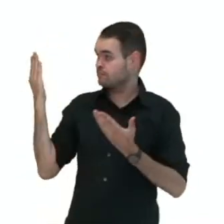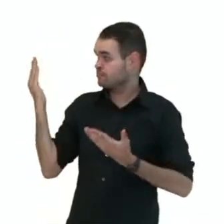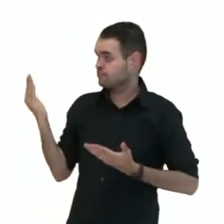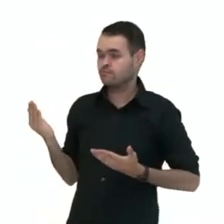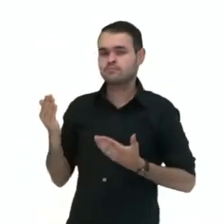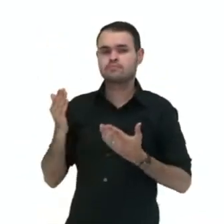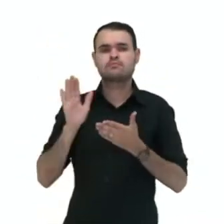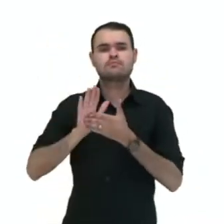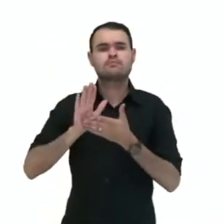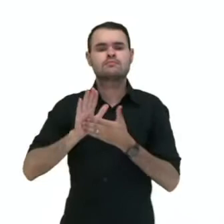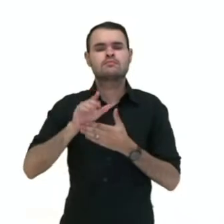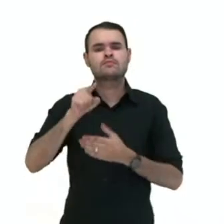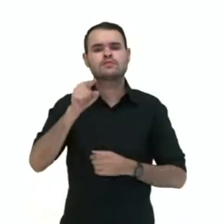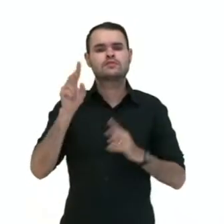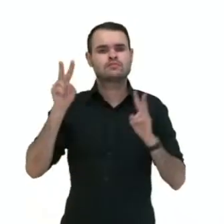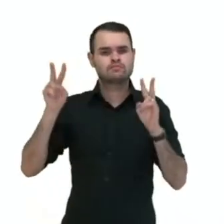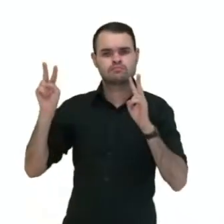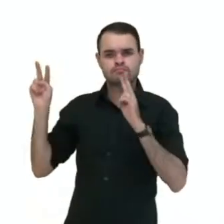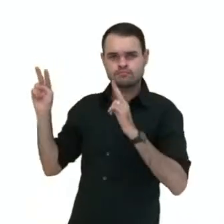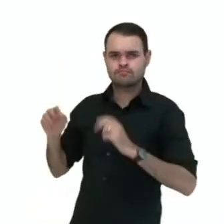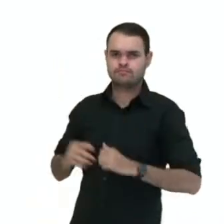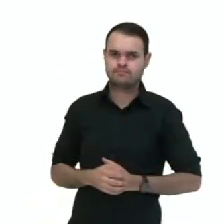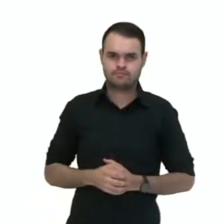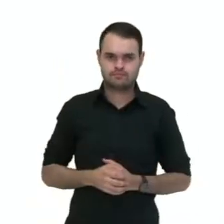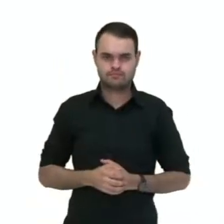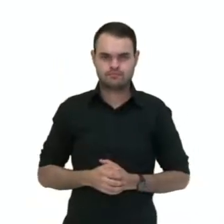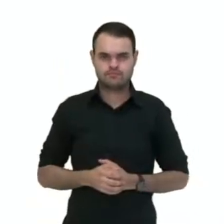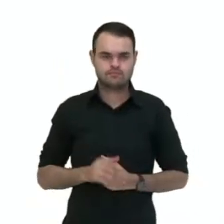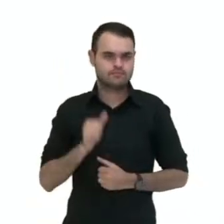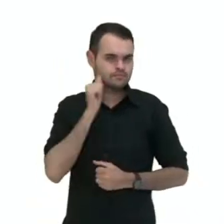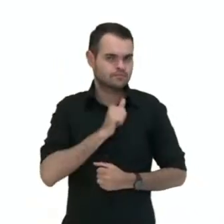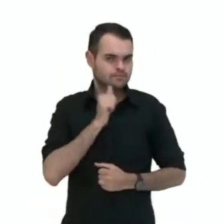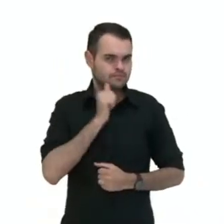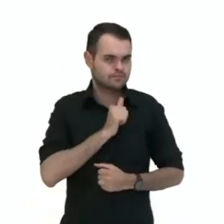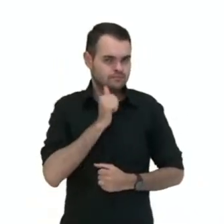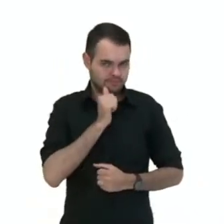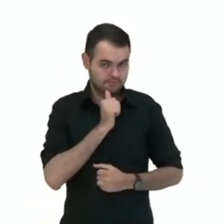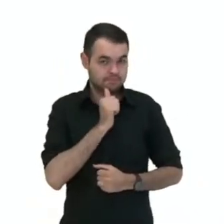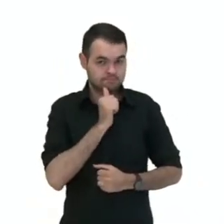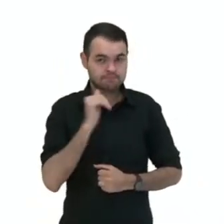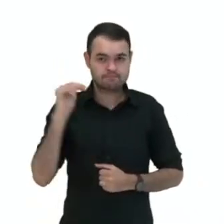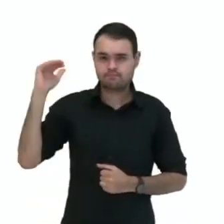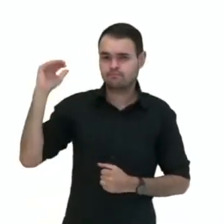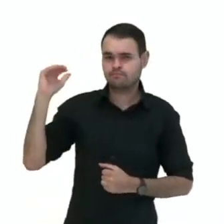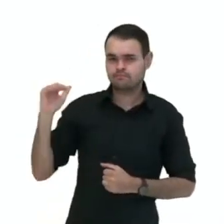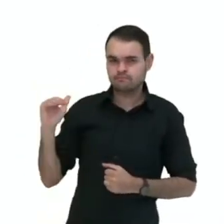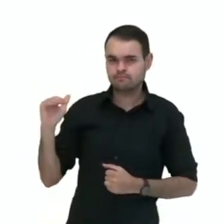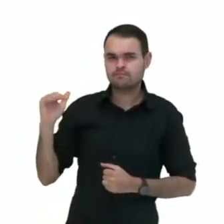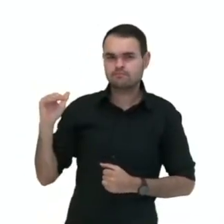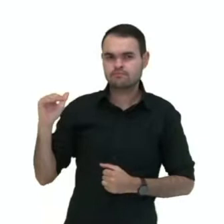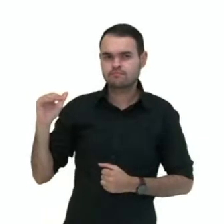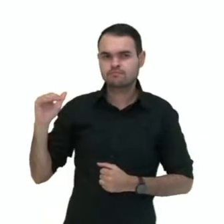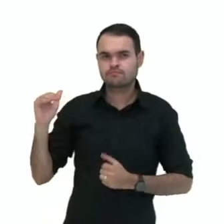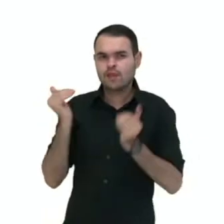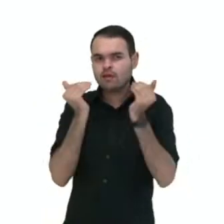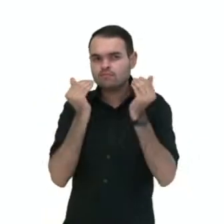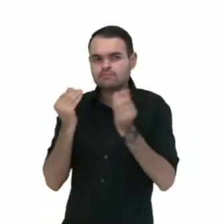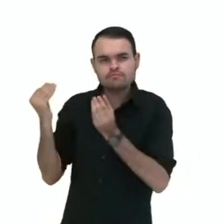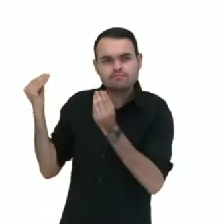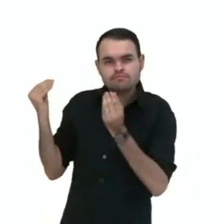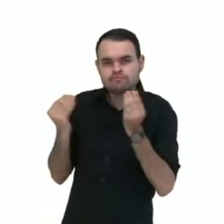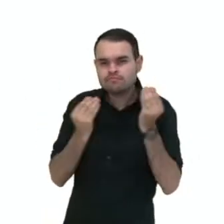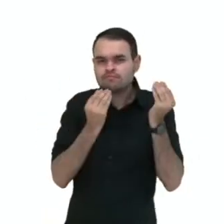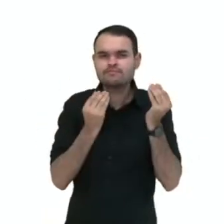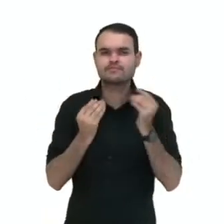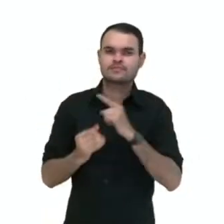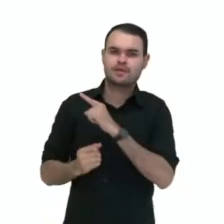você observar esta imagem, né? Uma garotinha se deliciando com uma melancia, né? Ou seja,